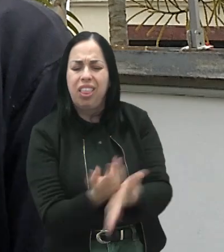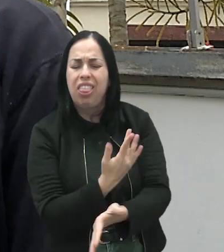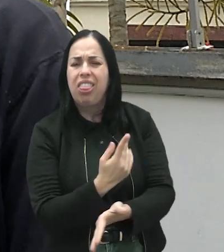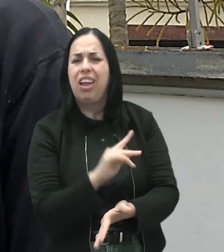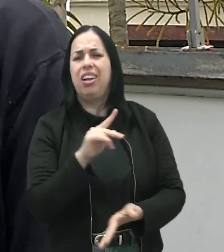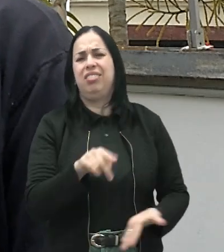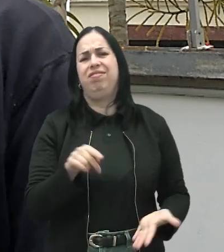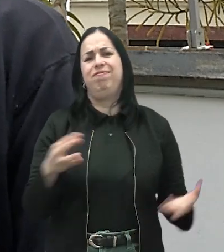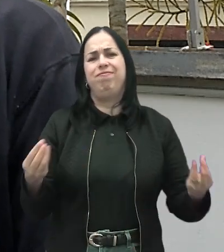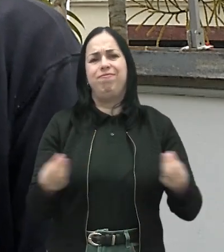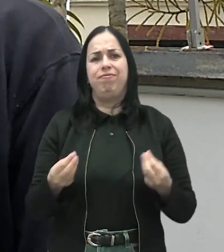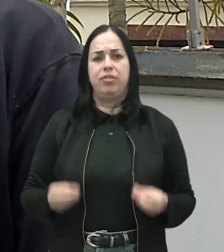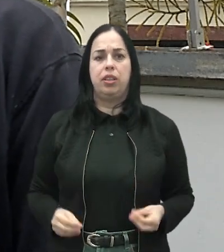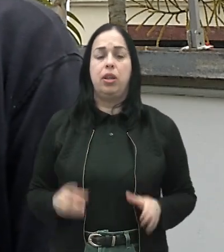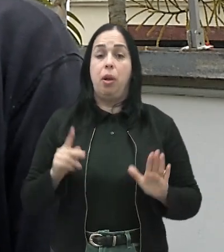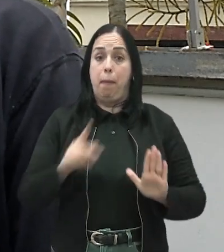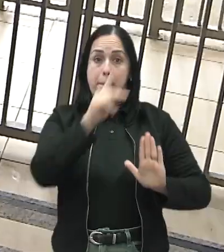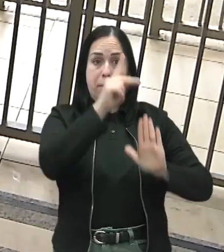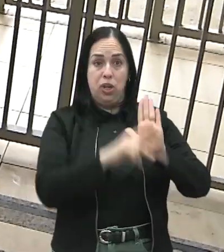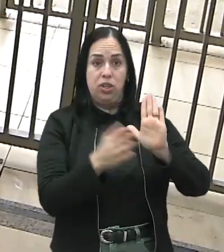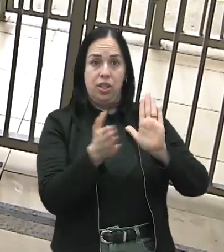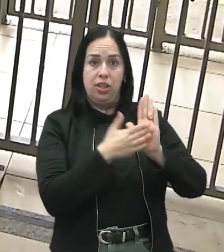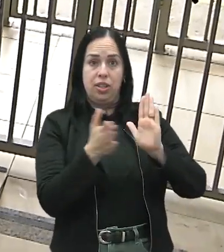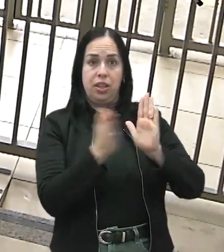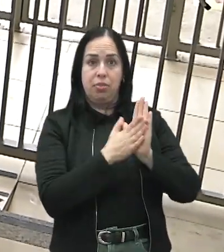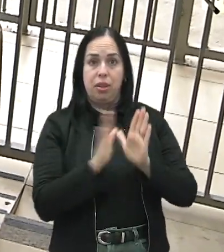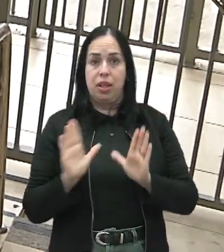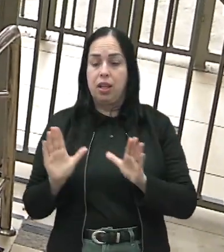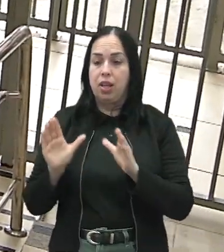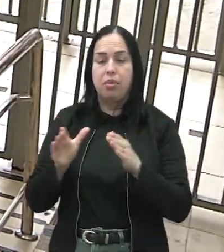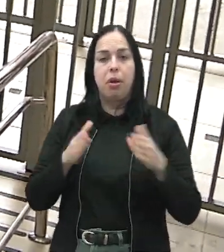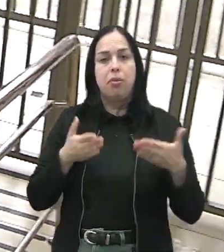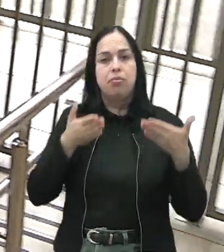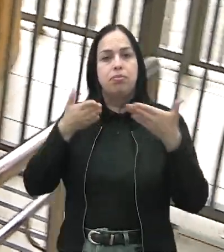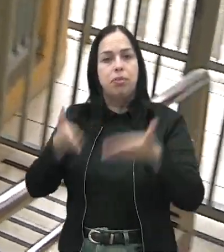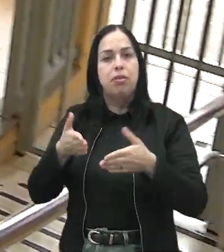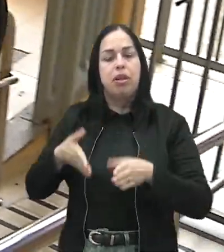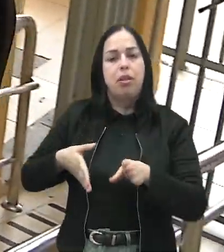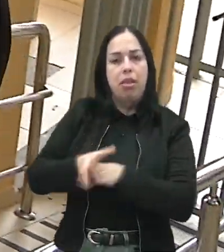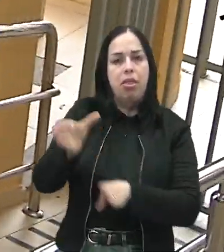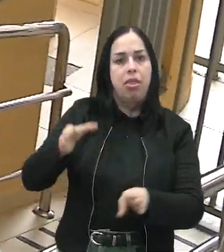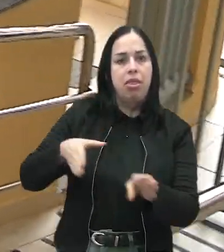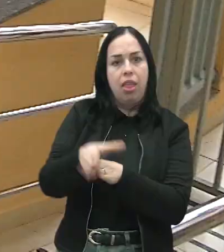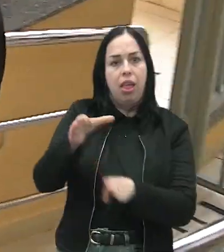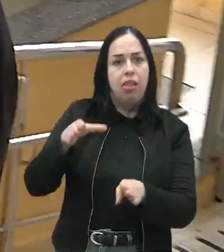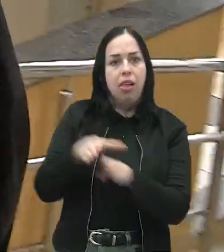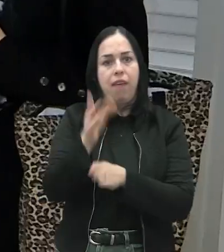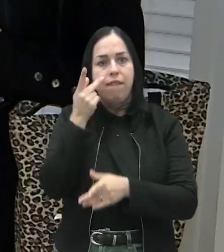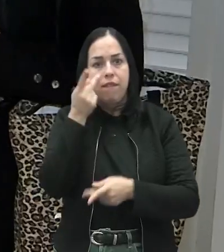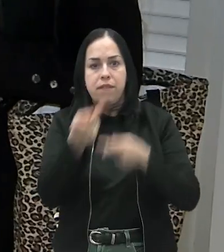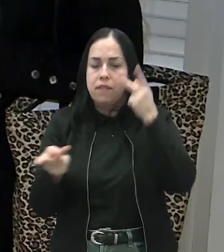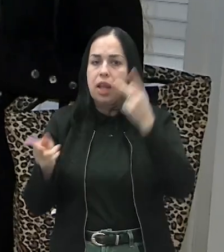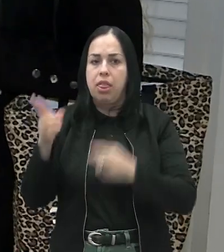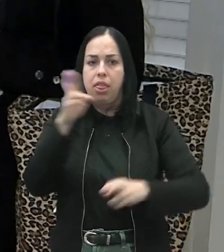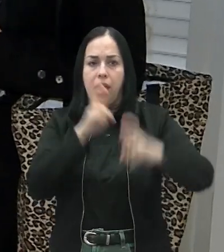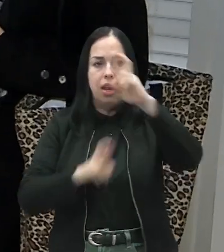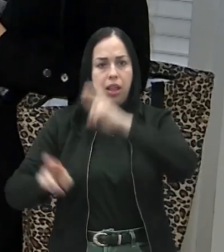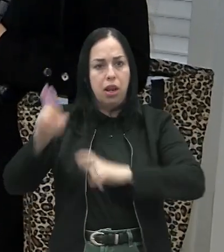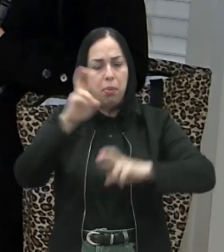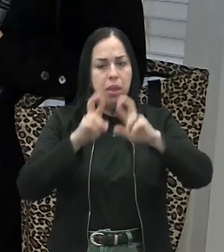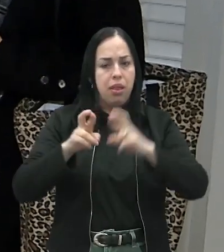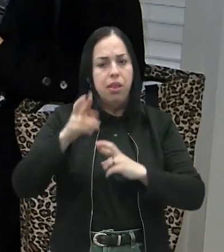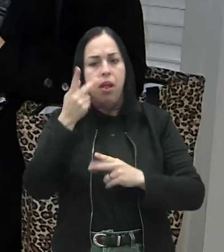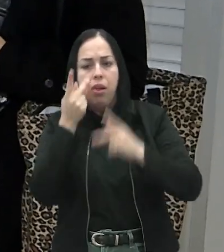itens que não estavam sendo descartados de forma correta. O programa também conta com as equipes de educação ambiental da Urban, que realizam